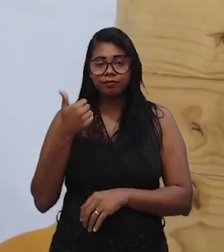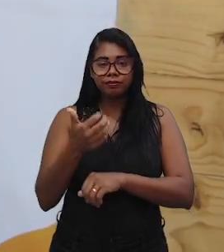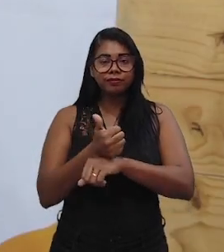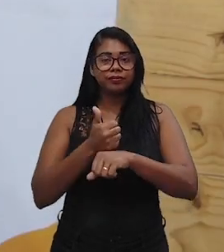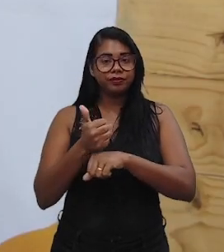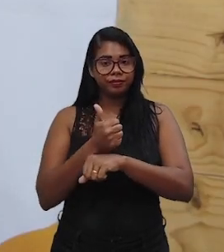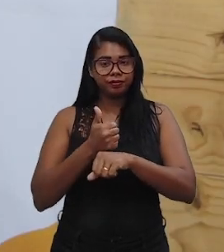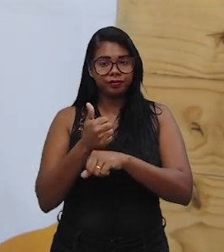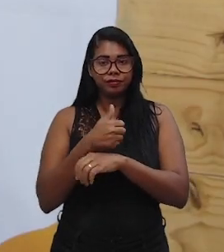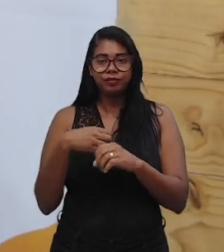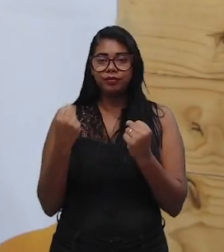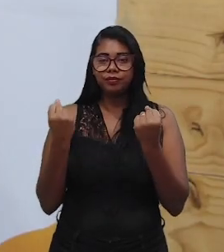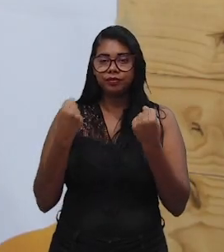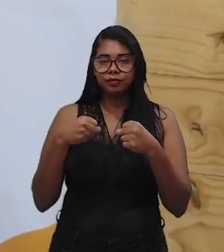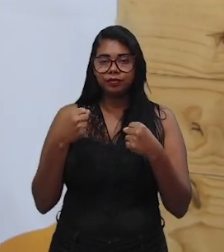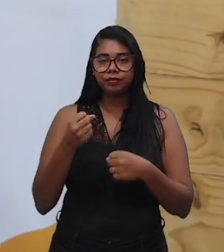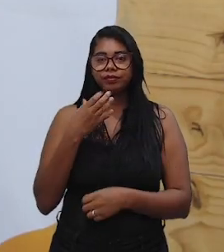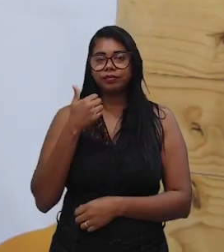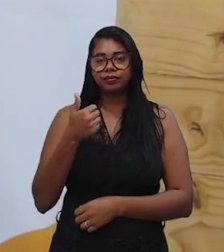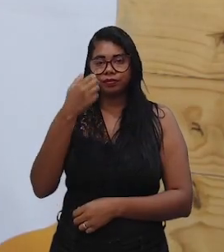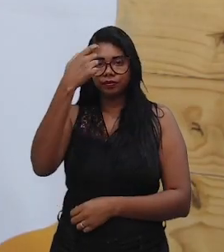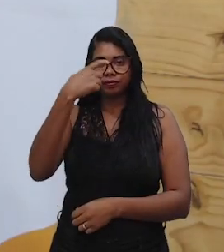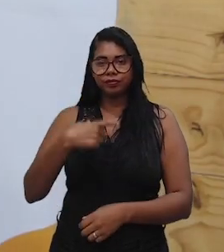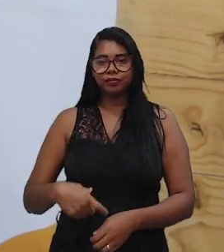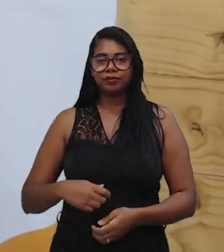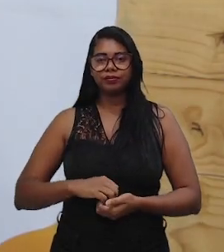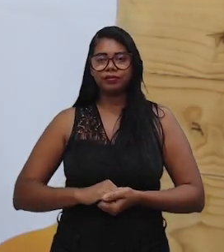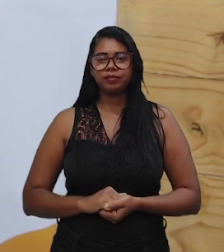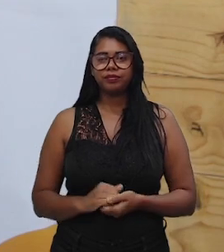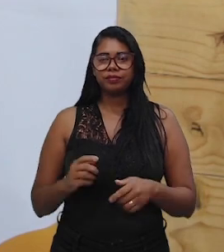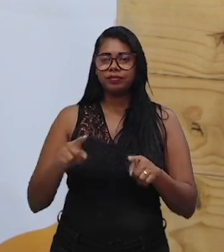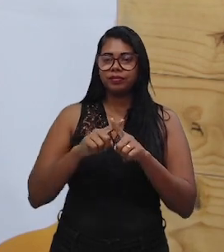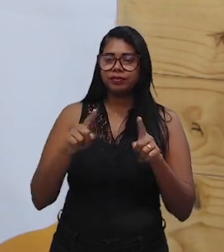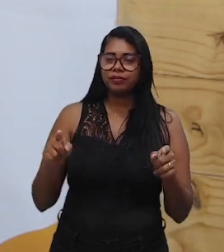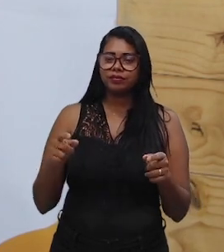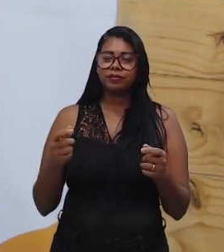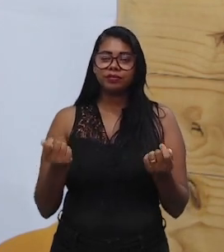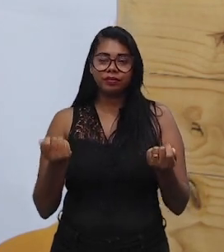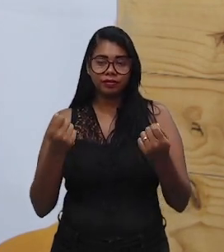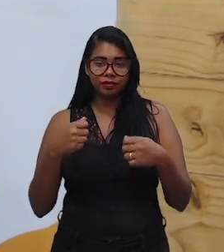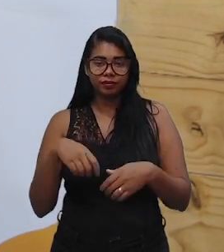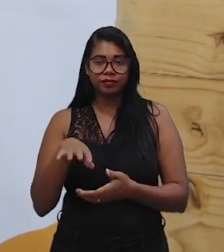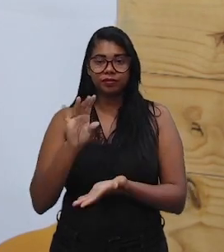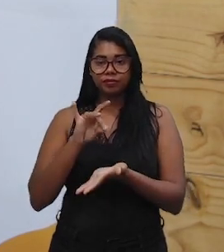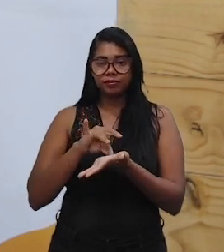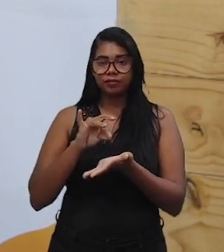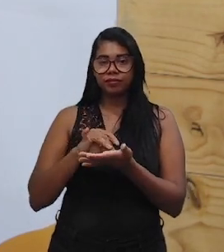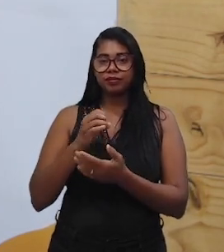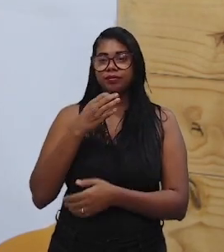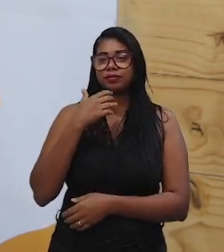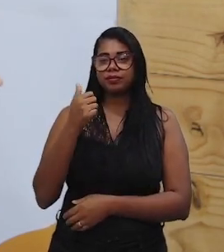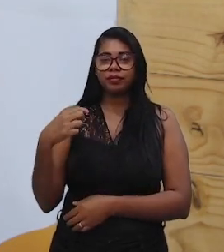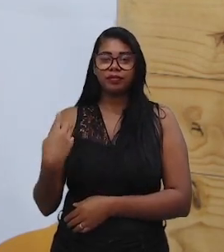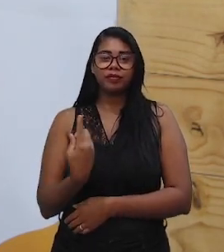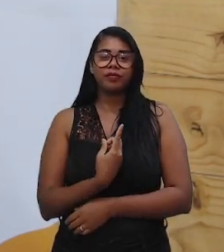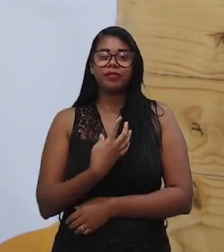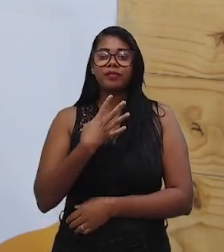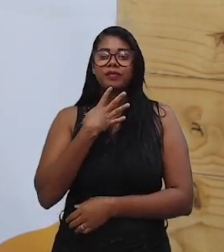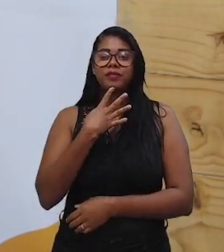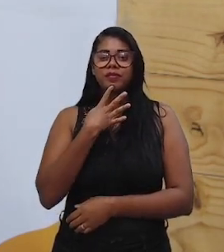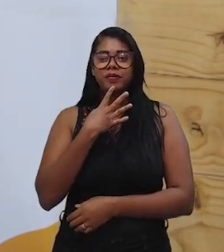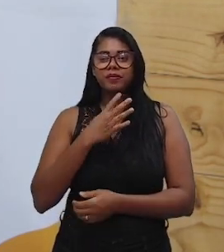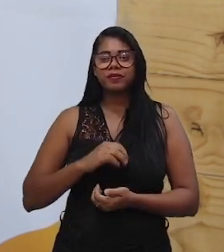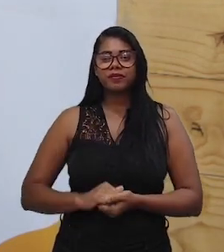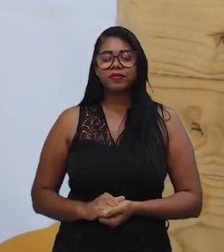profissionais, nós precisamos ser boas pessoas. Mas que a gente possa encontrar esse lado bom na gente, a gente precisa se conhecer.